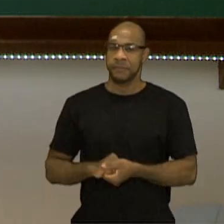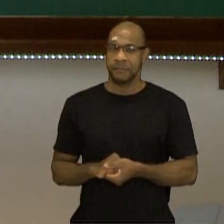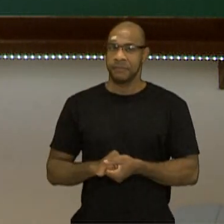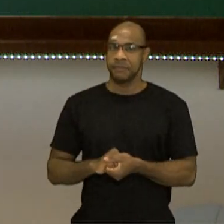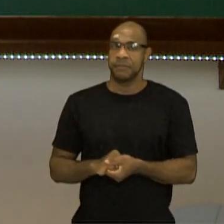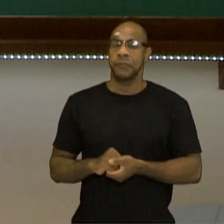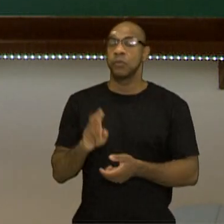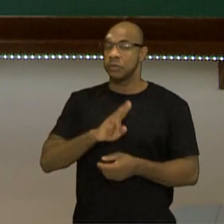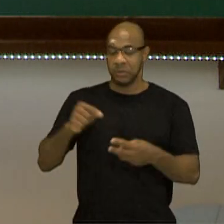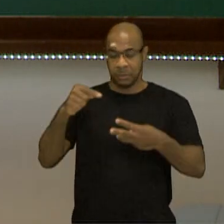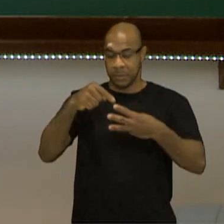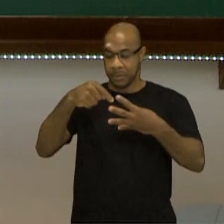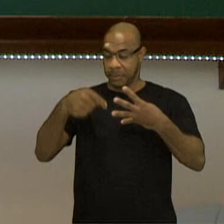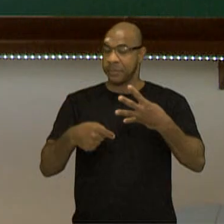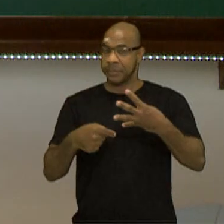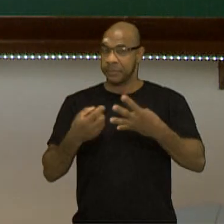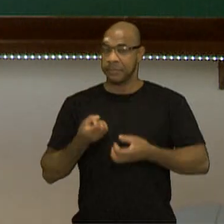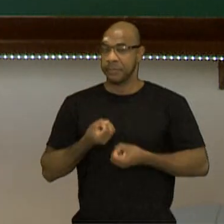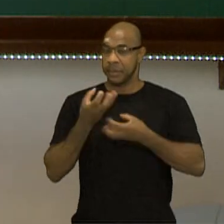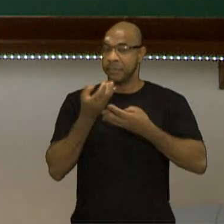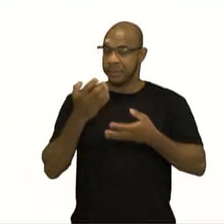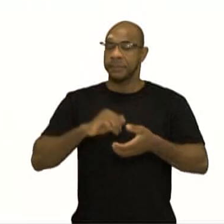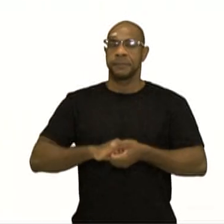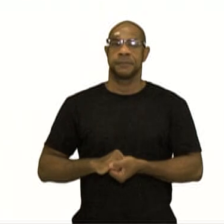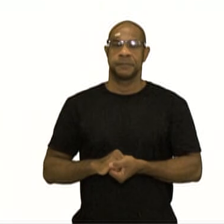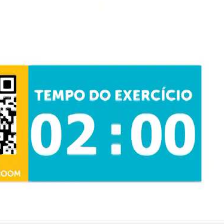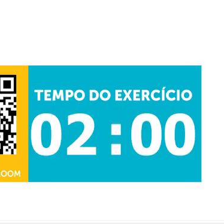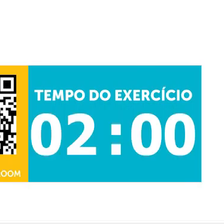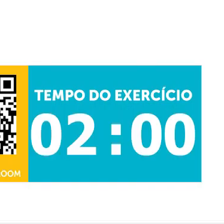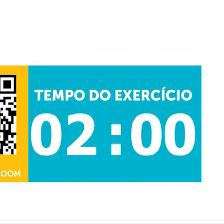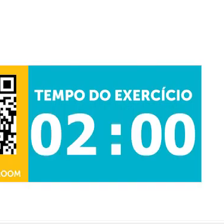inglês utilizando uma dessas expressões.